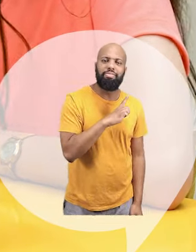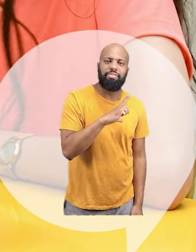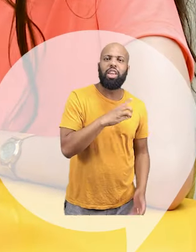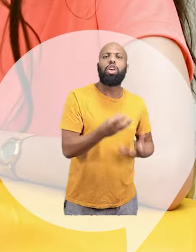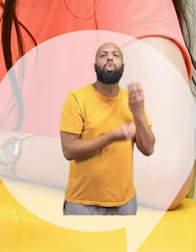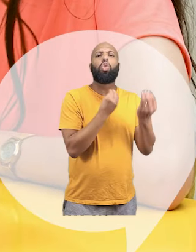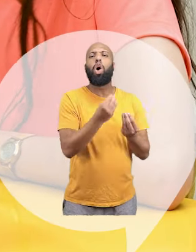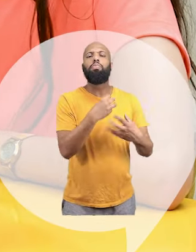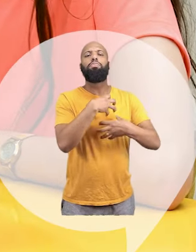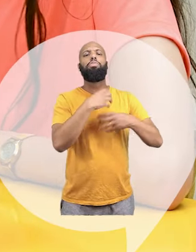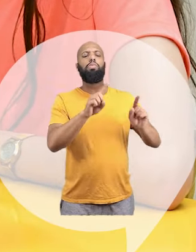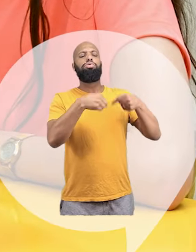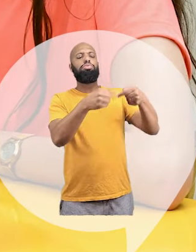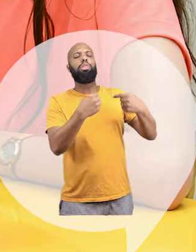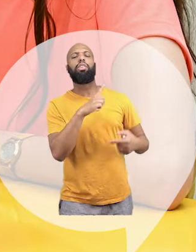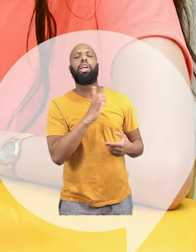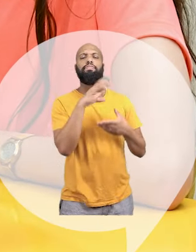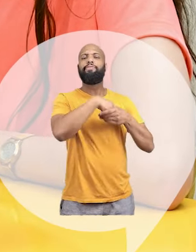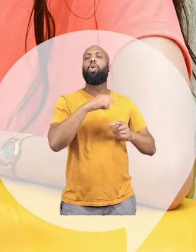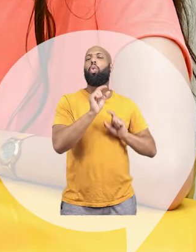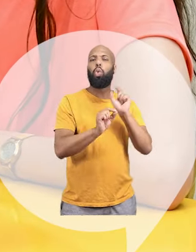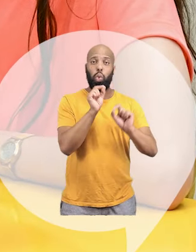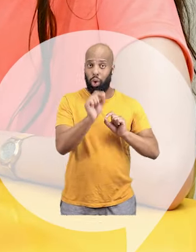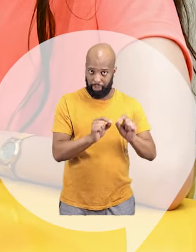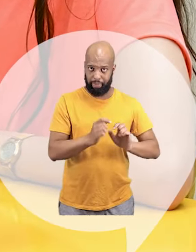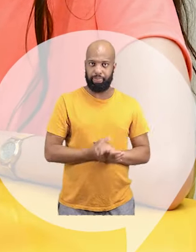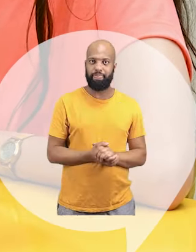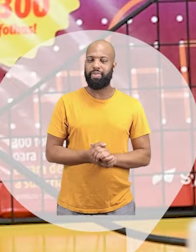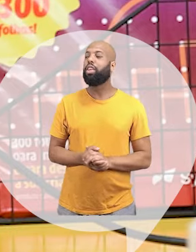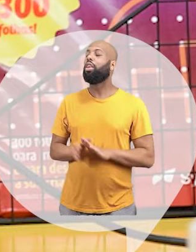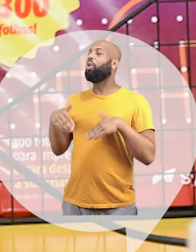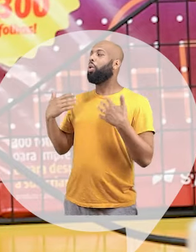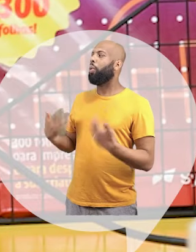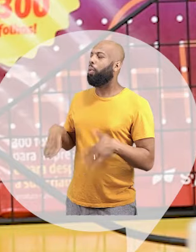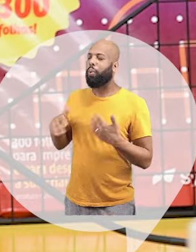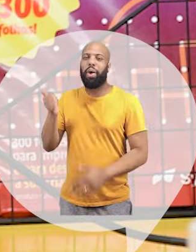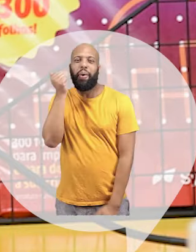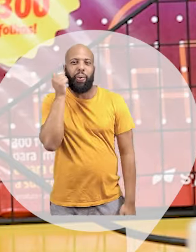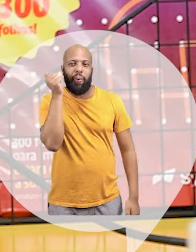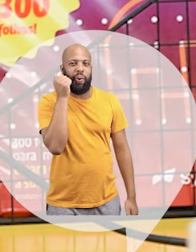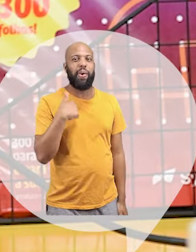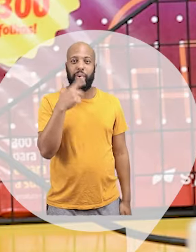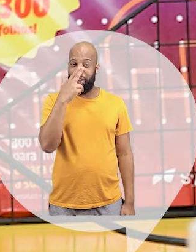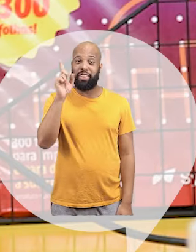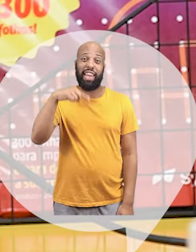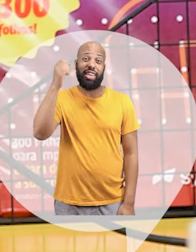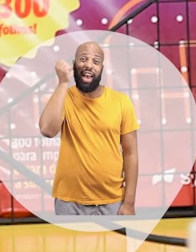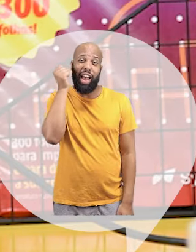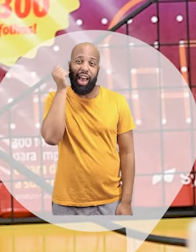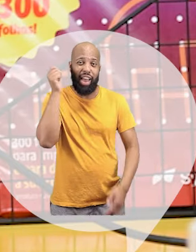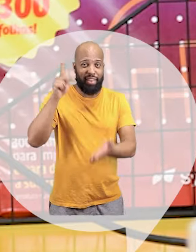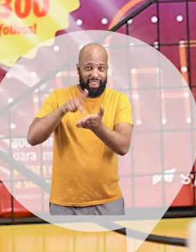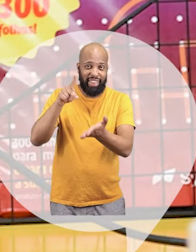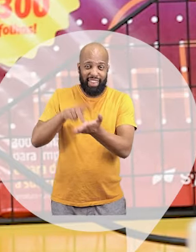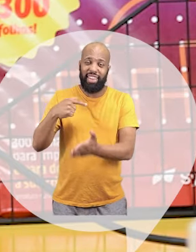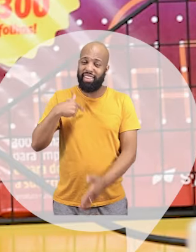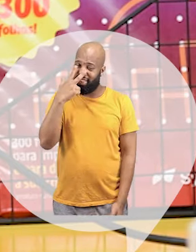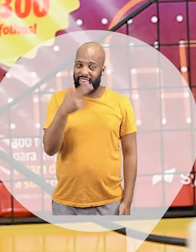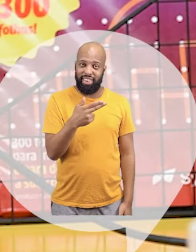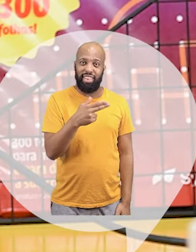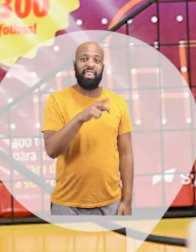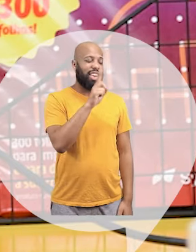ter essa coragem que que que Tuca aí dentro Caraca eu acho que é muita cara de pau mesmo sério